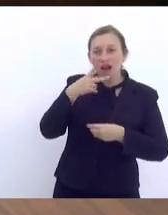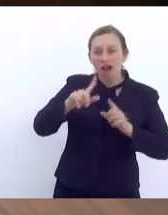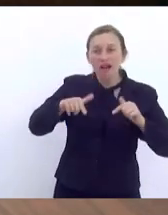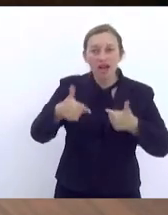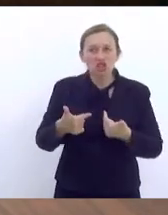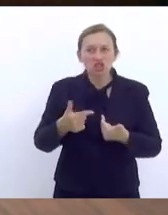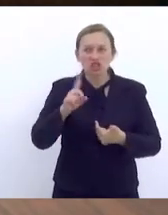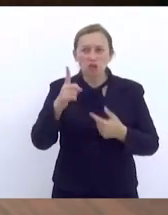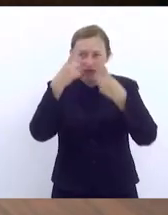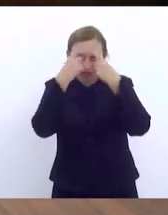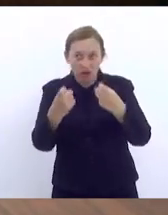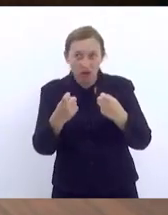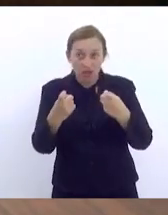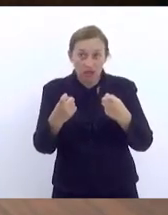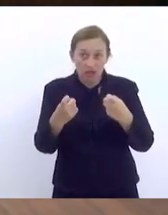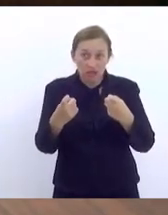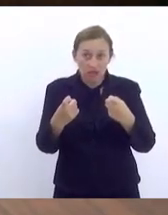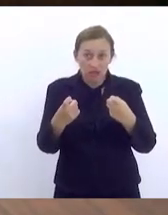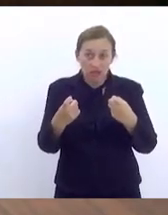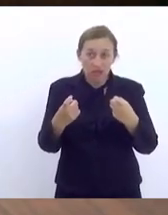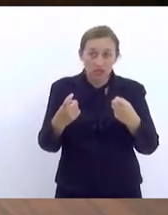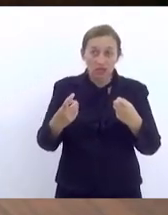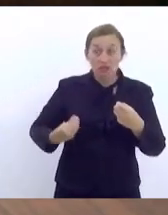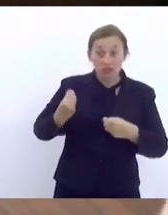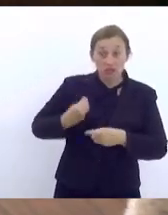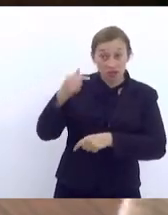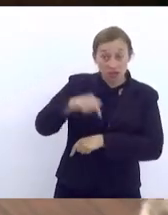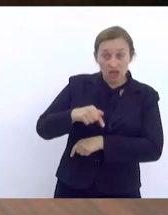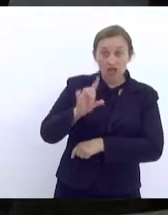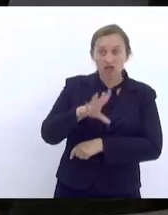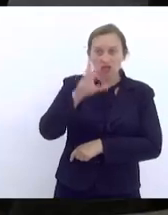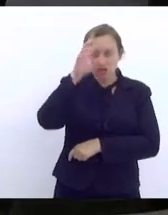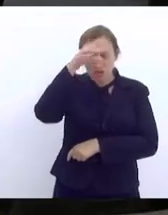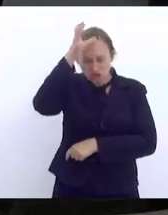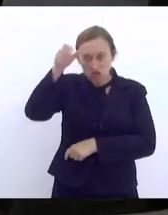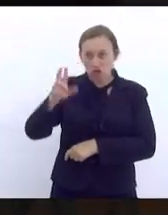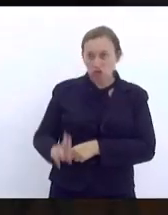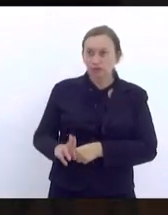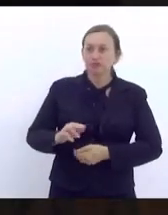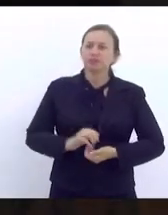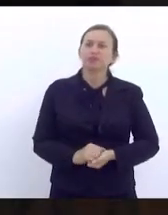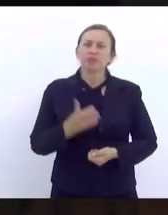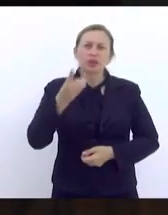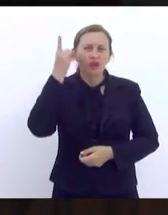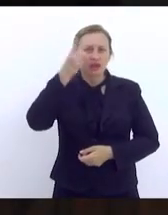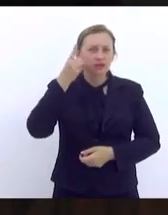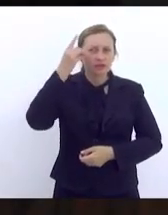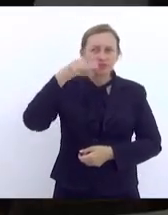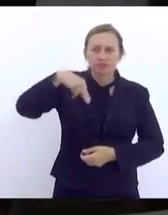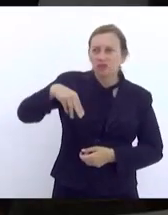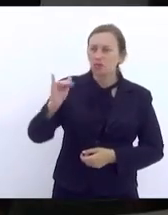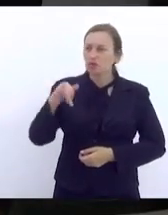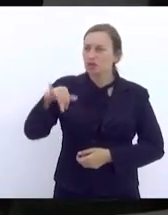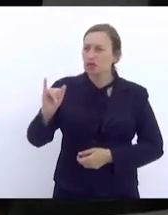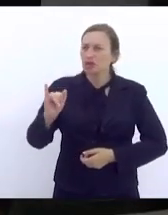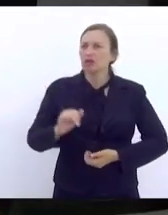não é violência isso é o sangue a gente tá aqui na política Então é só isso tia Ju Obrigado deputado munir